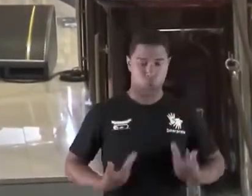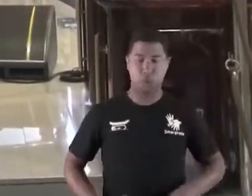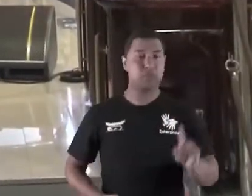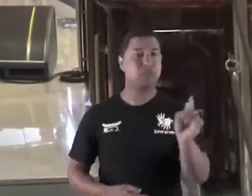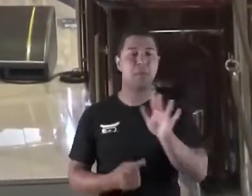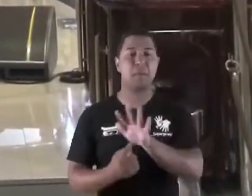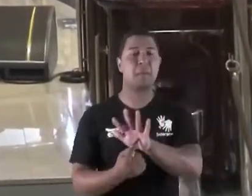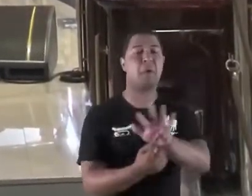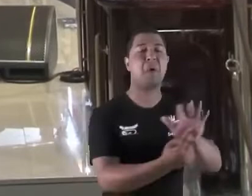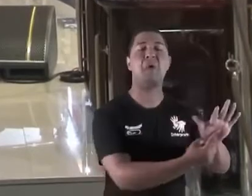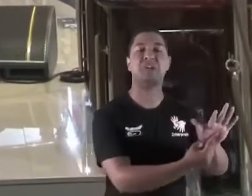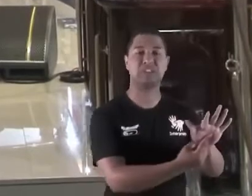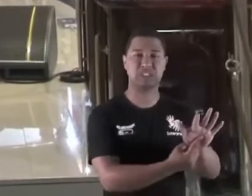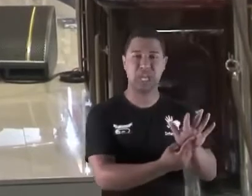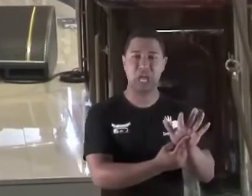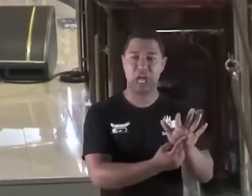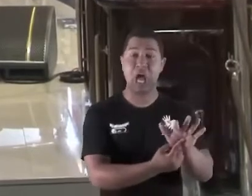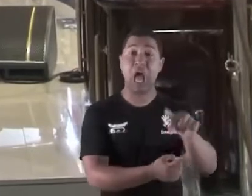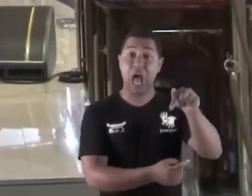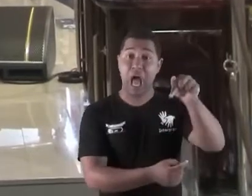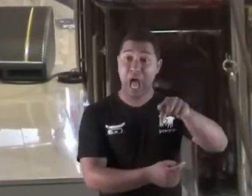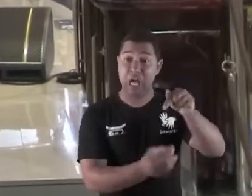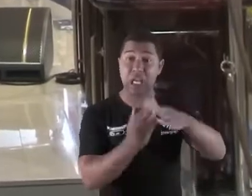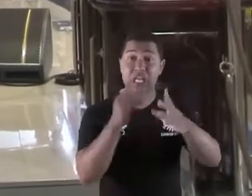Igreja não é passarela.